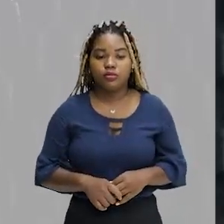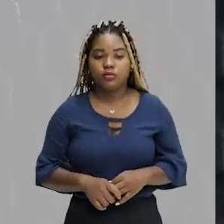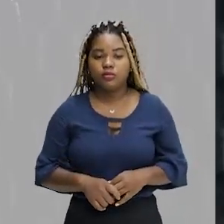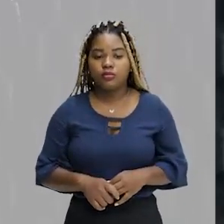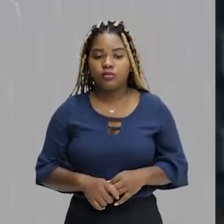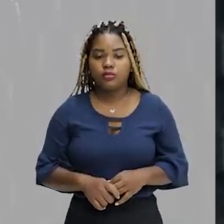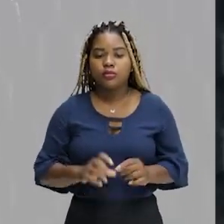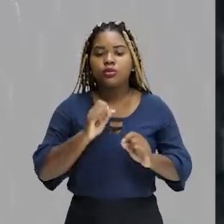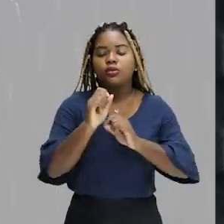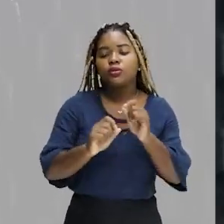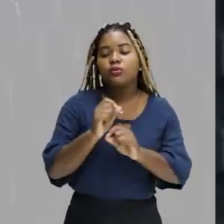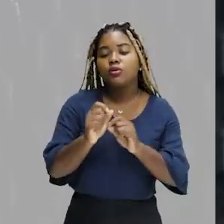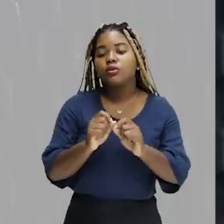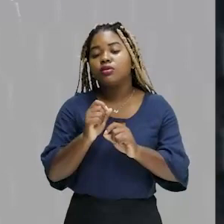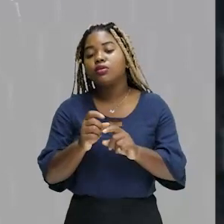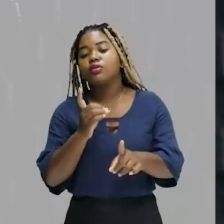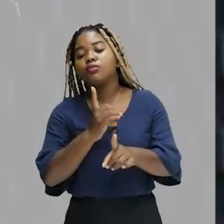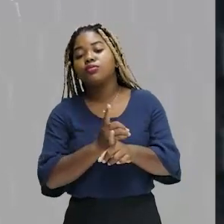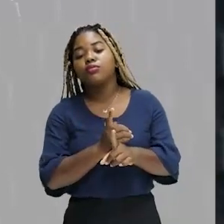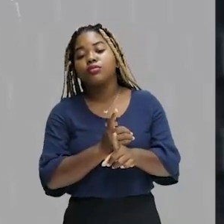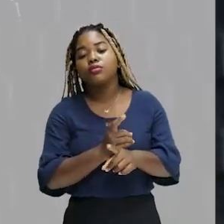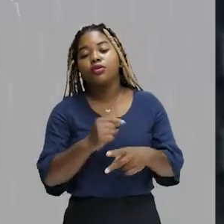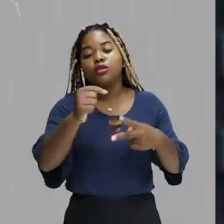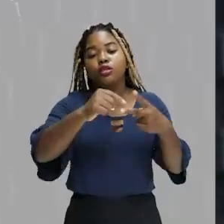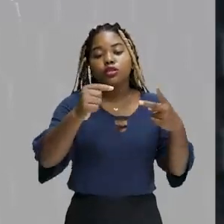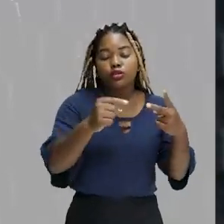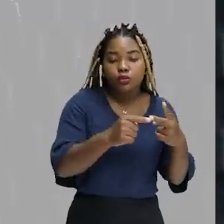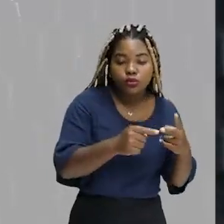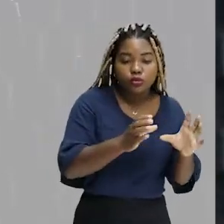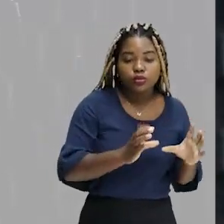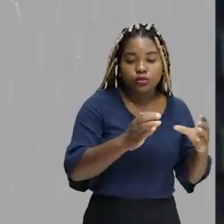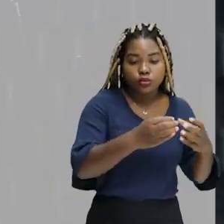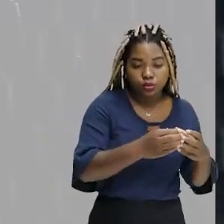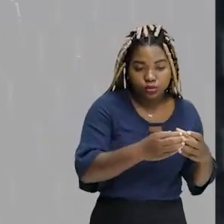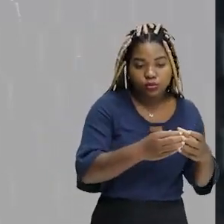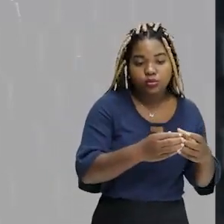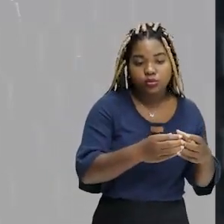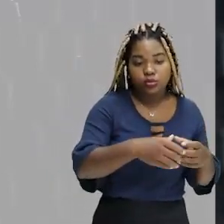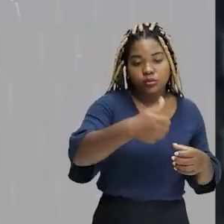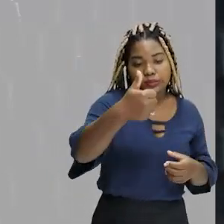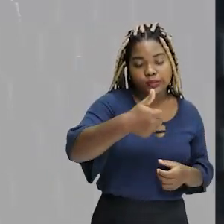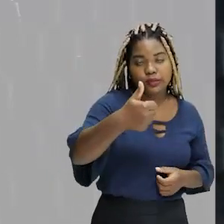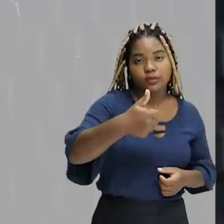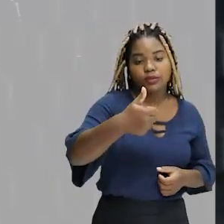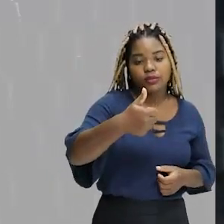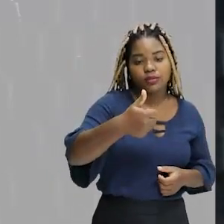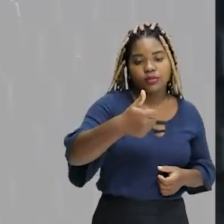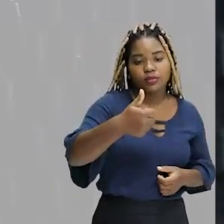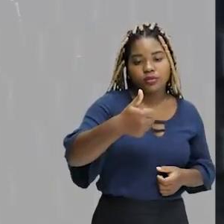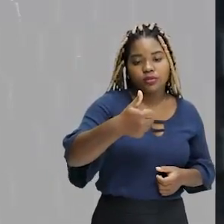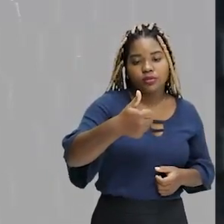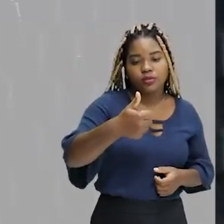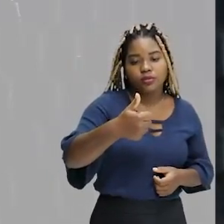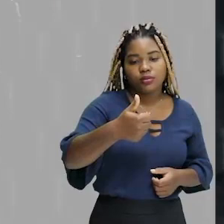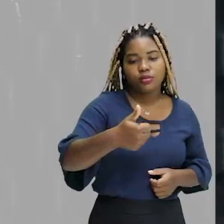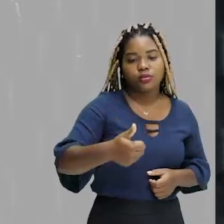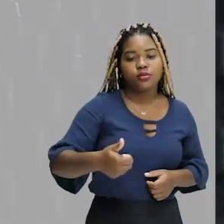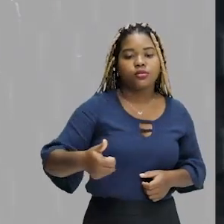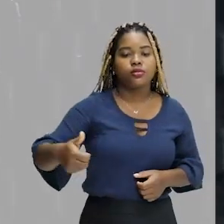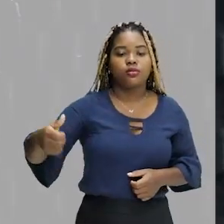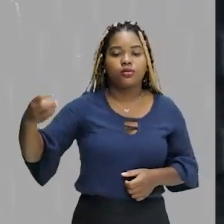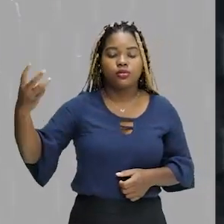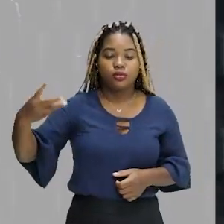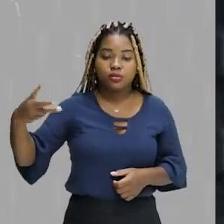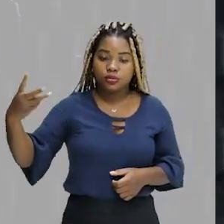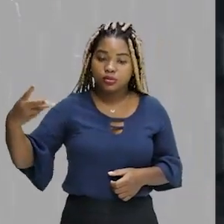que nós descobrimos? Que 2 compostos, quais? O linalol e o citronelal,